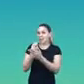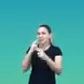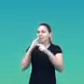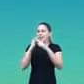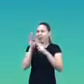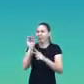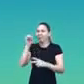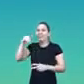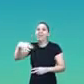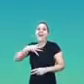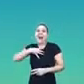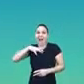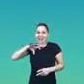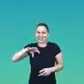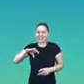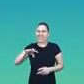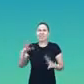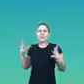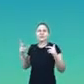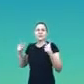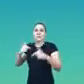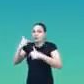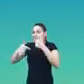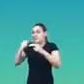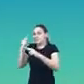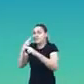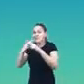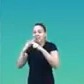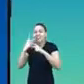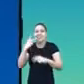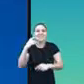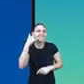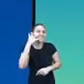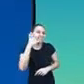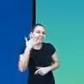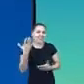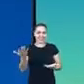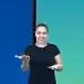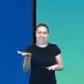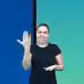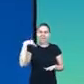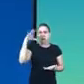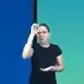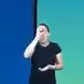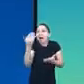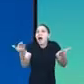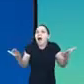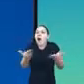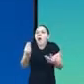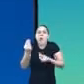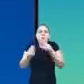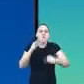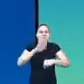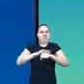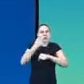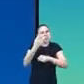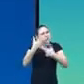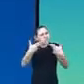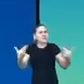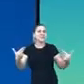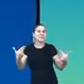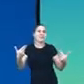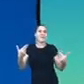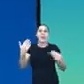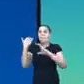Com o aplicativo Caixa Tem, é assim. Você tem os serviços da Caixa no seu celular. Vamos aprender agora como realizar mais uma